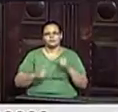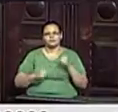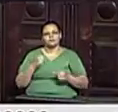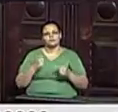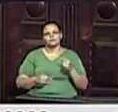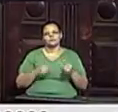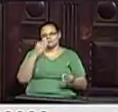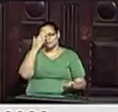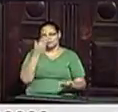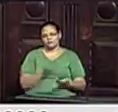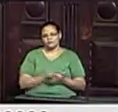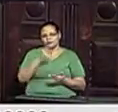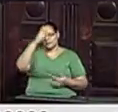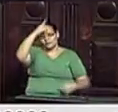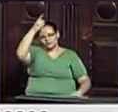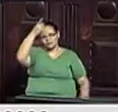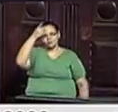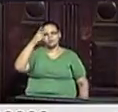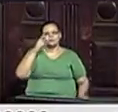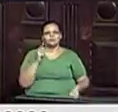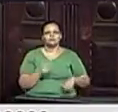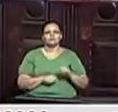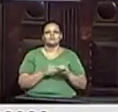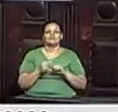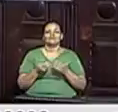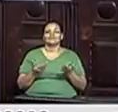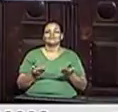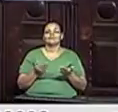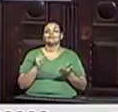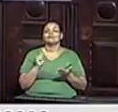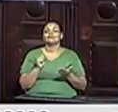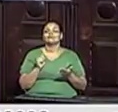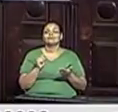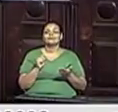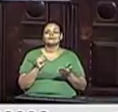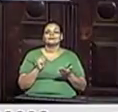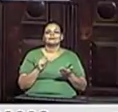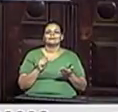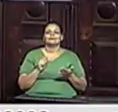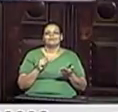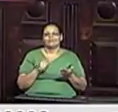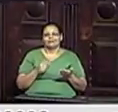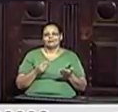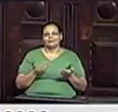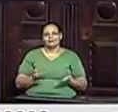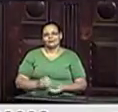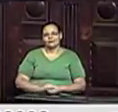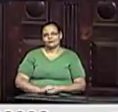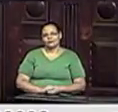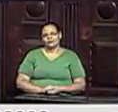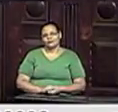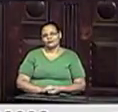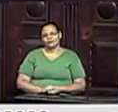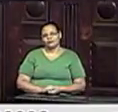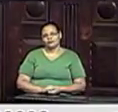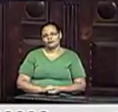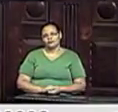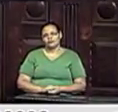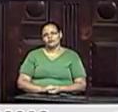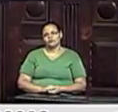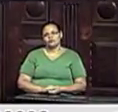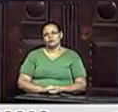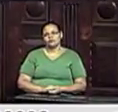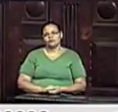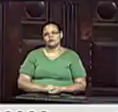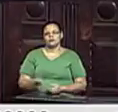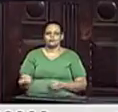concepções ideológicas viraram uma grande marmelada. Estou só